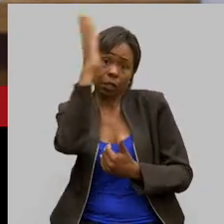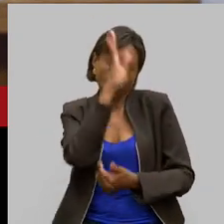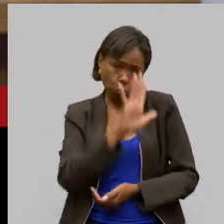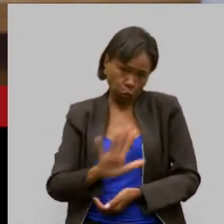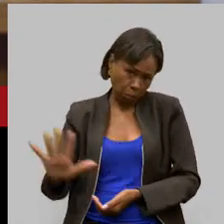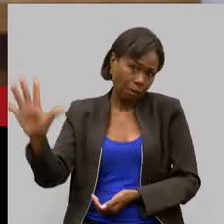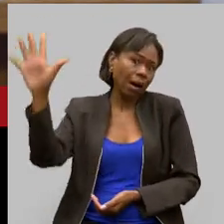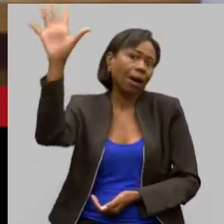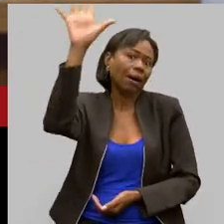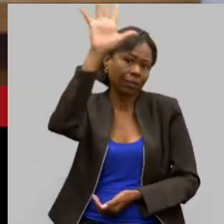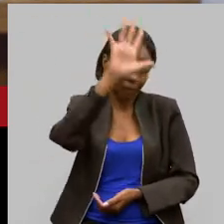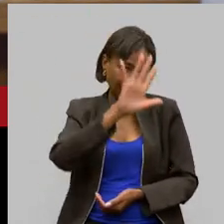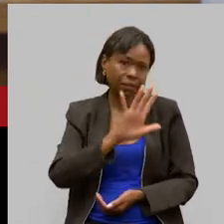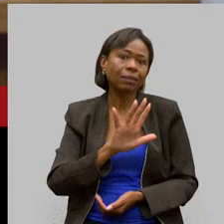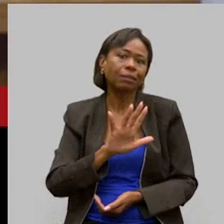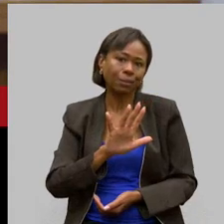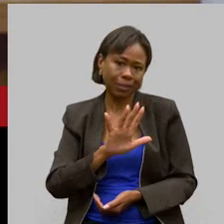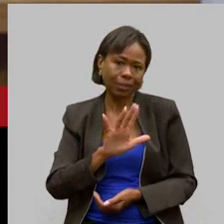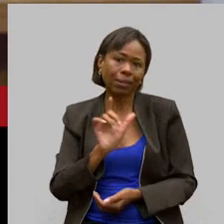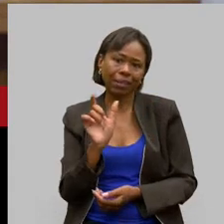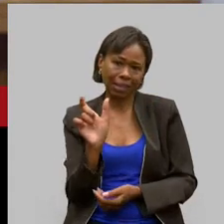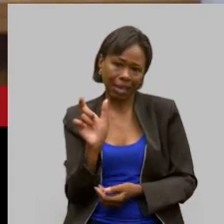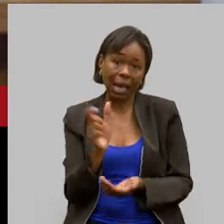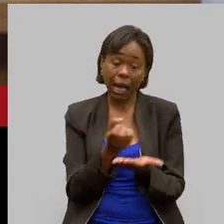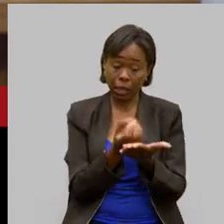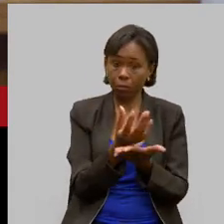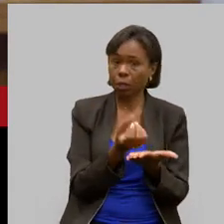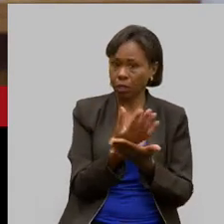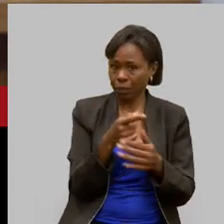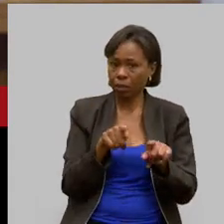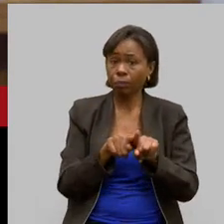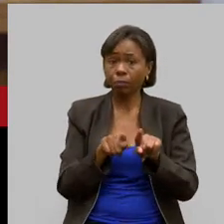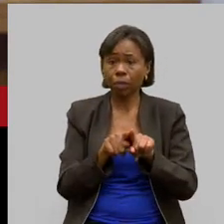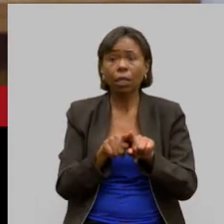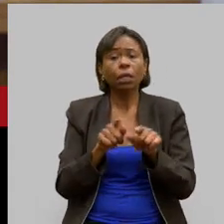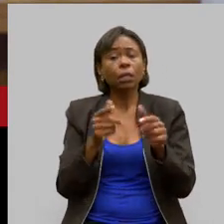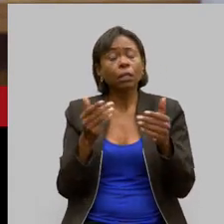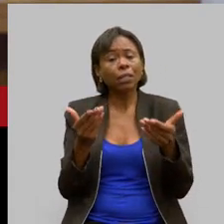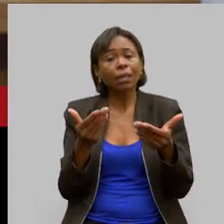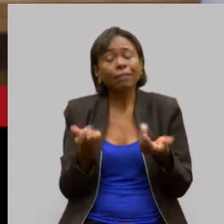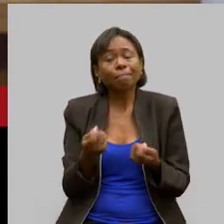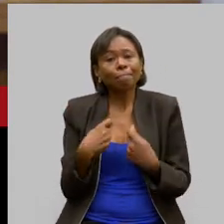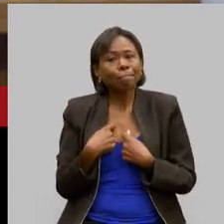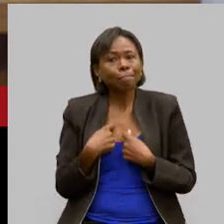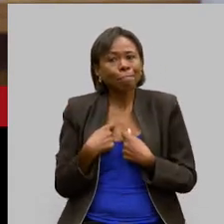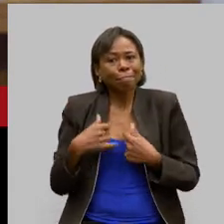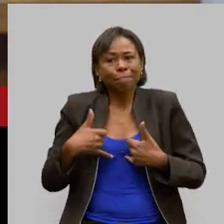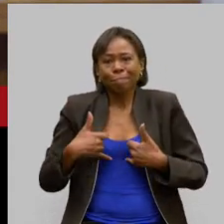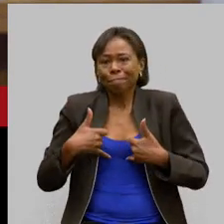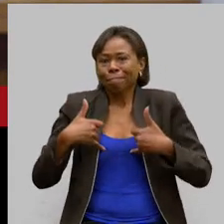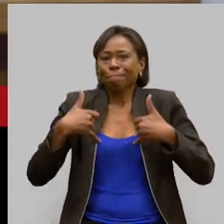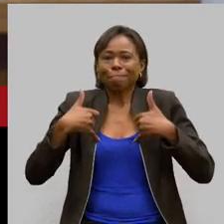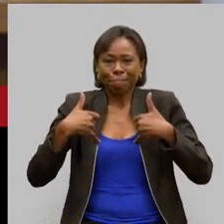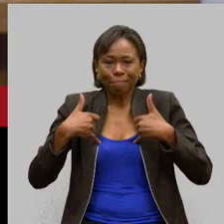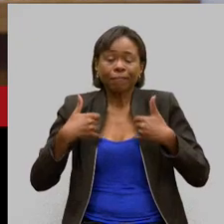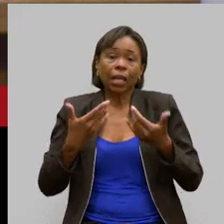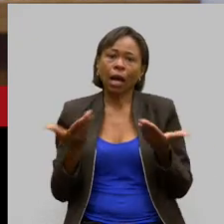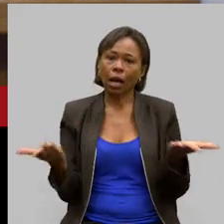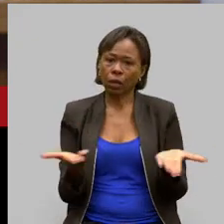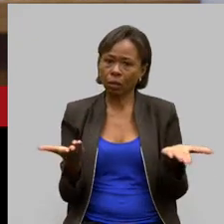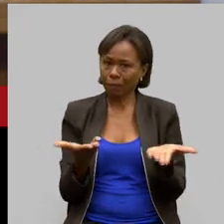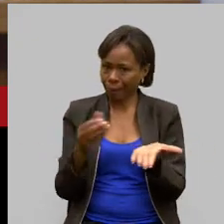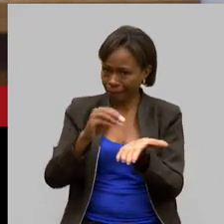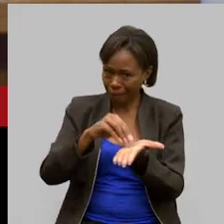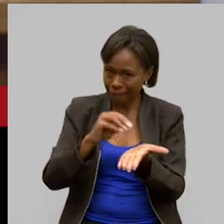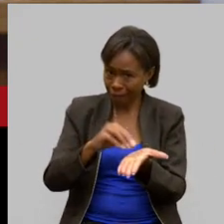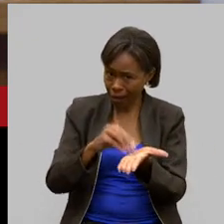todo para todo o o para todo o Brasil então isso é mais orgulho pra gente ainda né E falta agora como eu falei